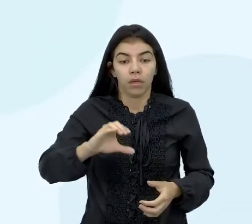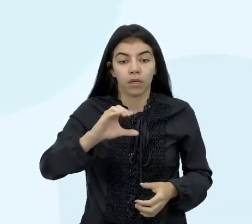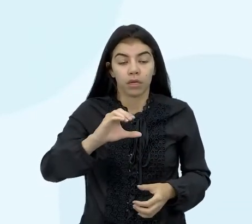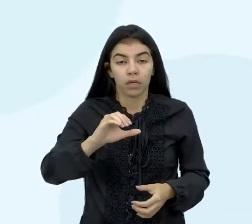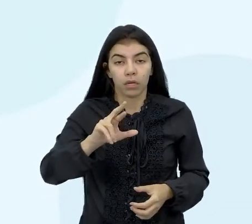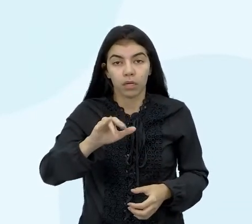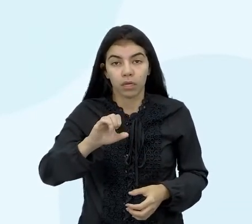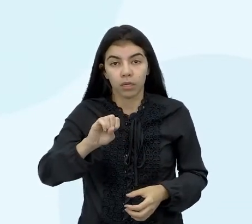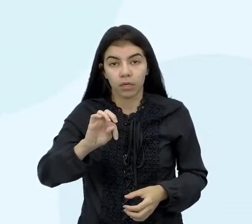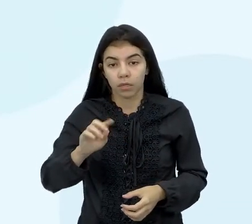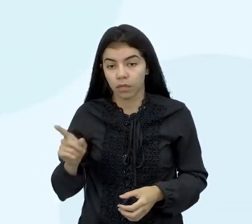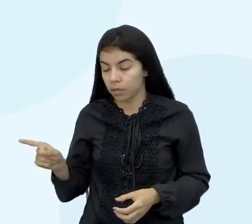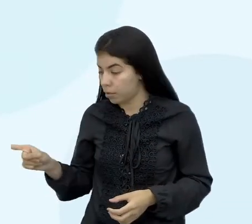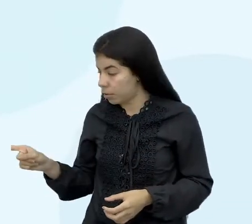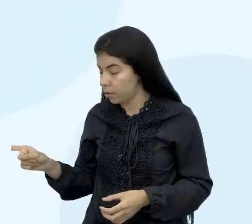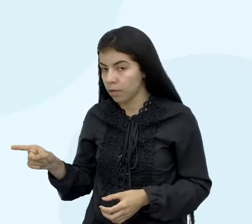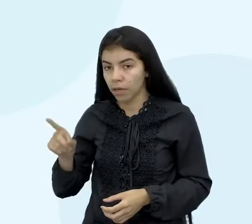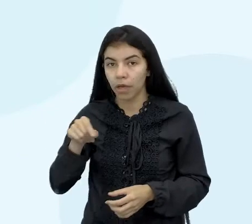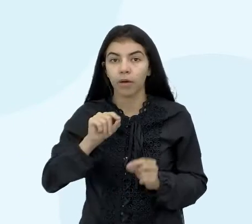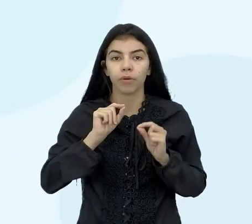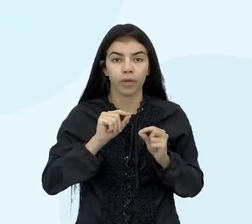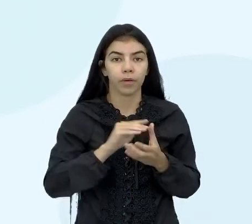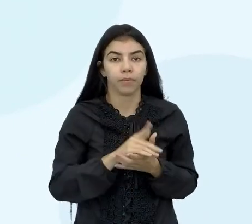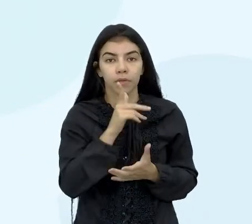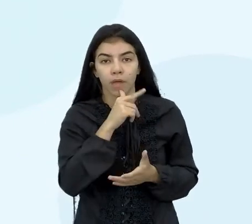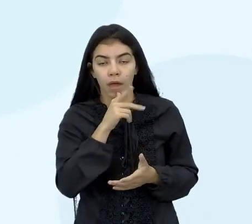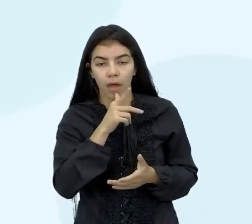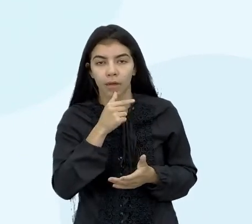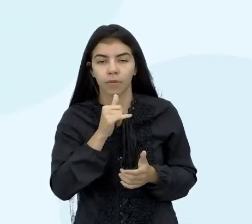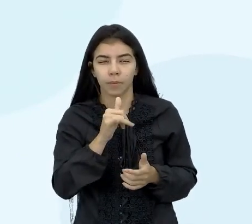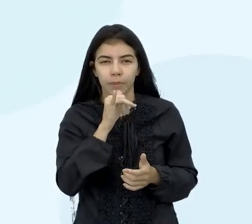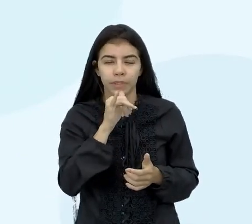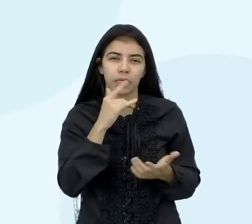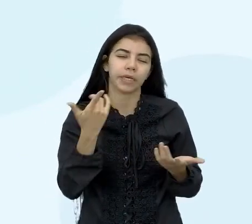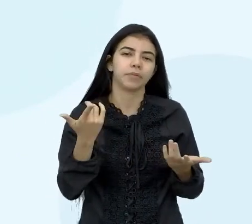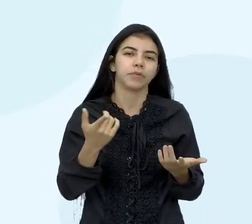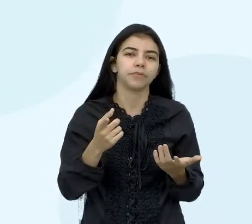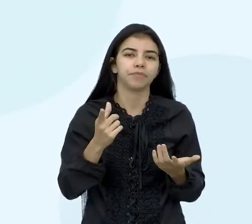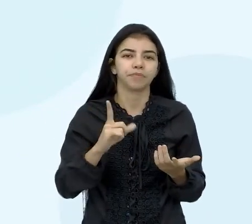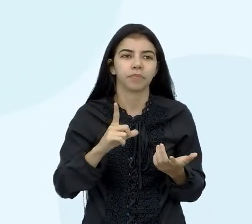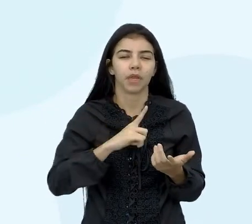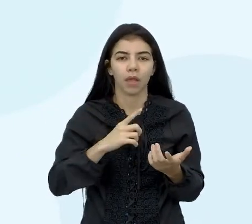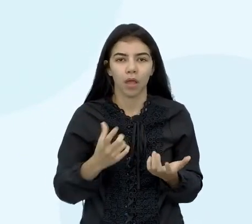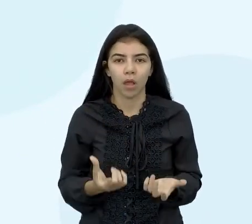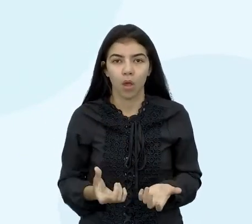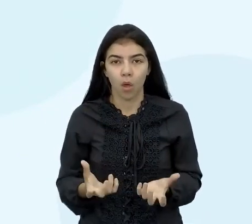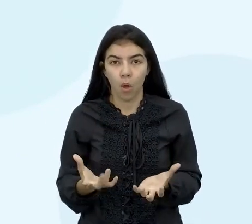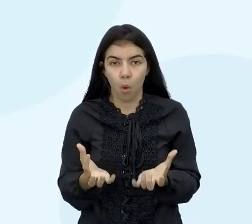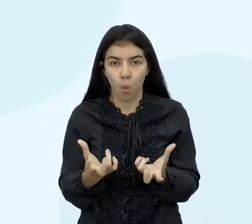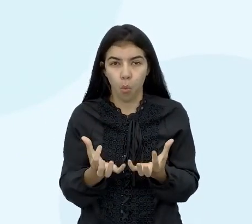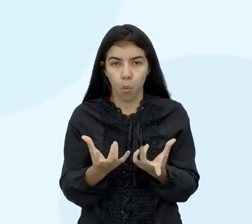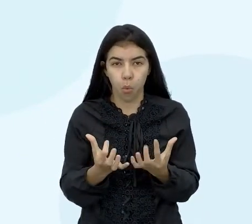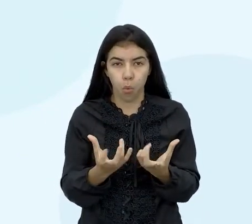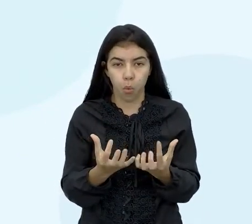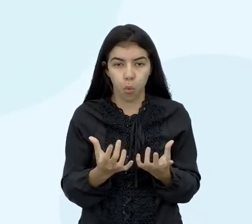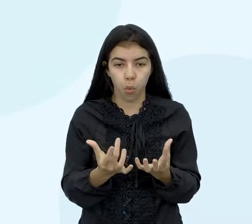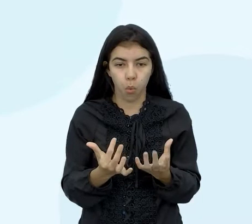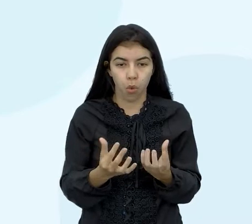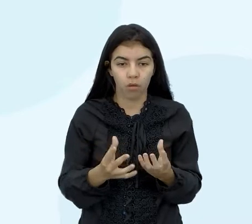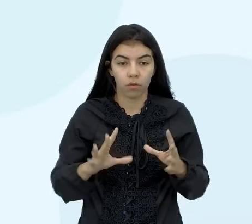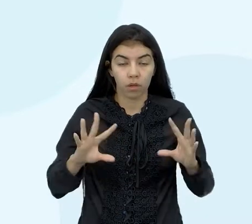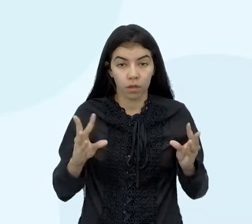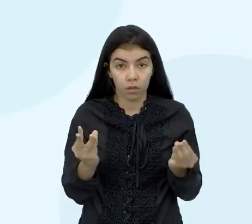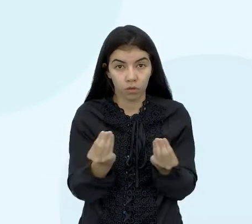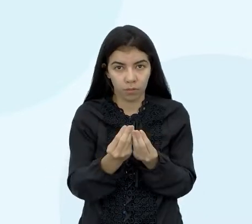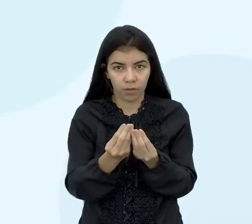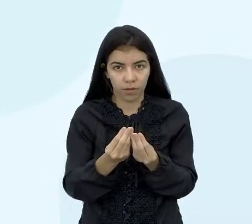em uma substância e você quer purificá-la, que você geralmente aquece essa substância em água, depois você faz